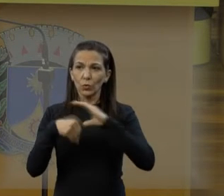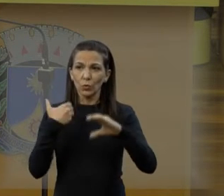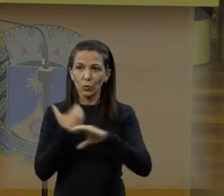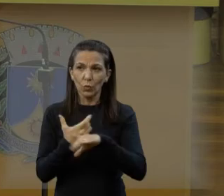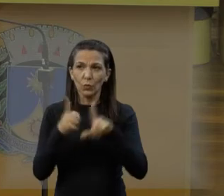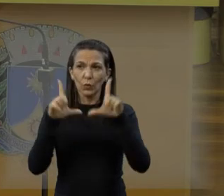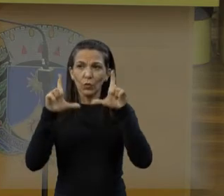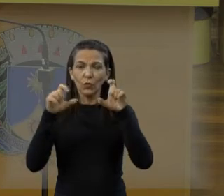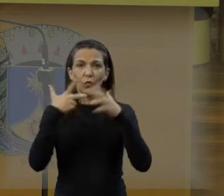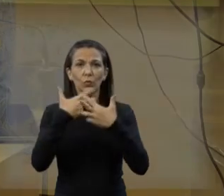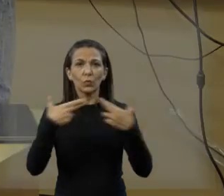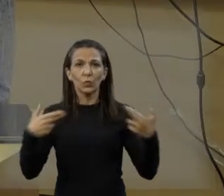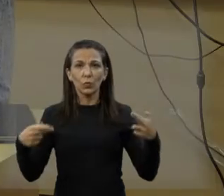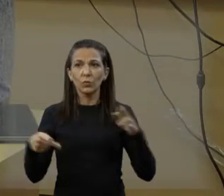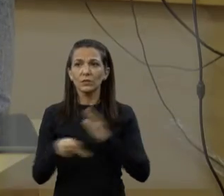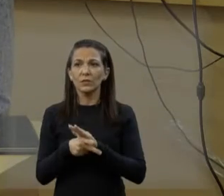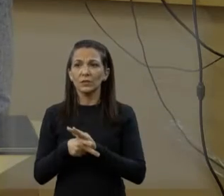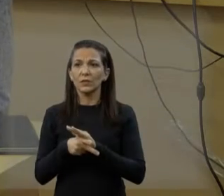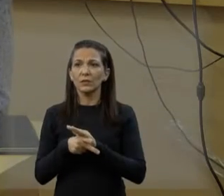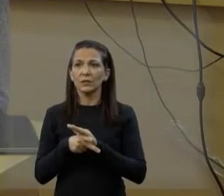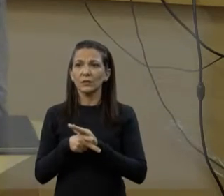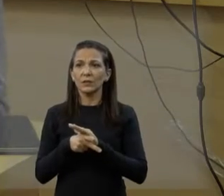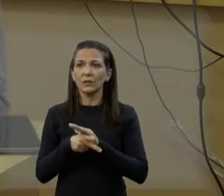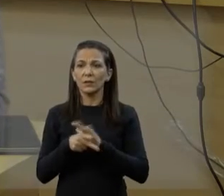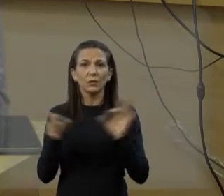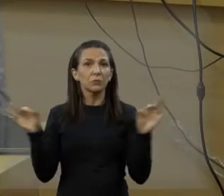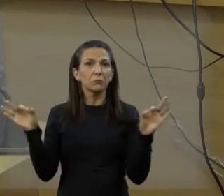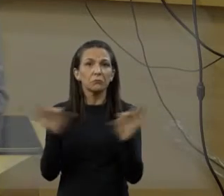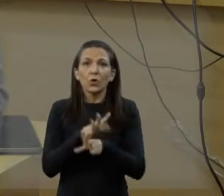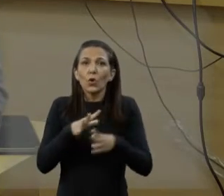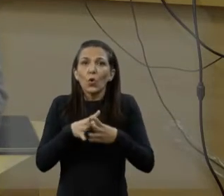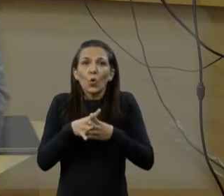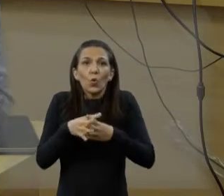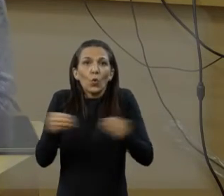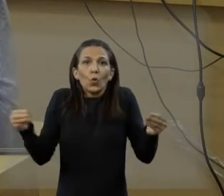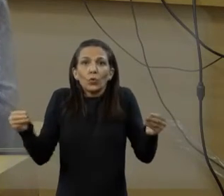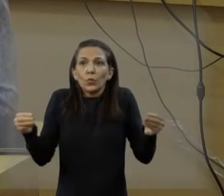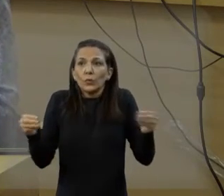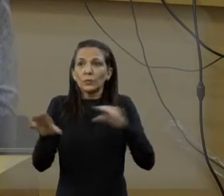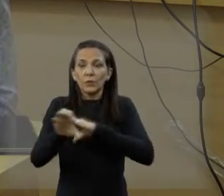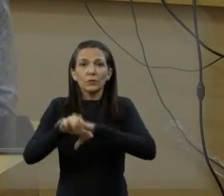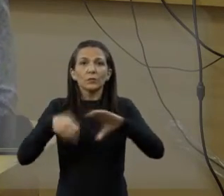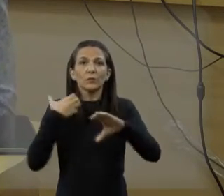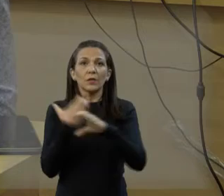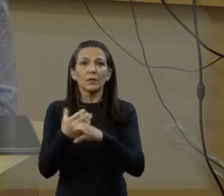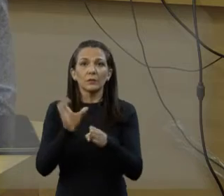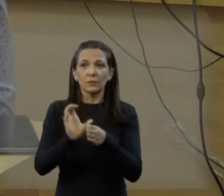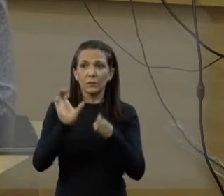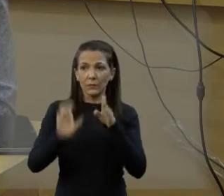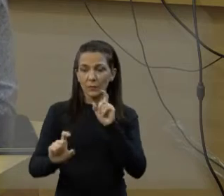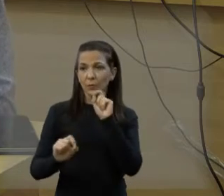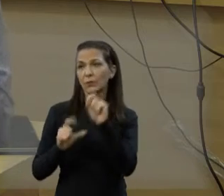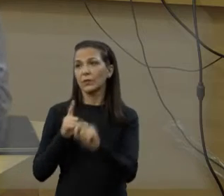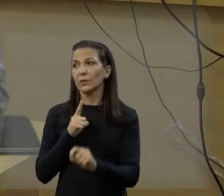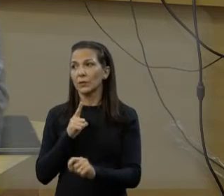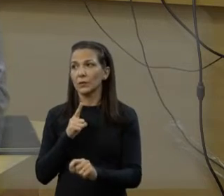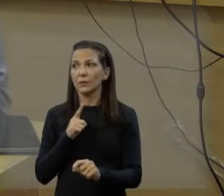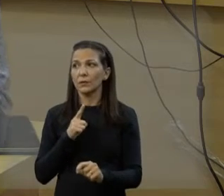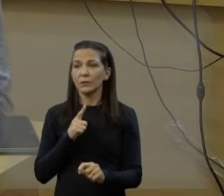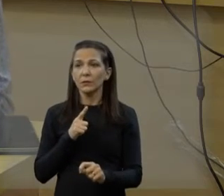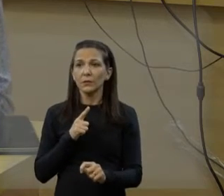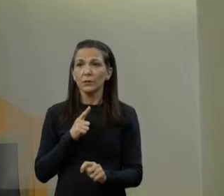de outras coisas e tava e agora a página não existe mais acabou de sair do ar o YouTube inteiro da câmera não tem mais nada nós não